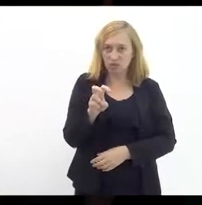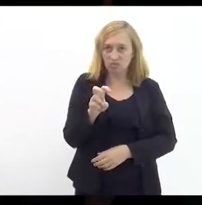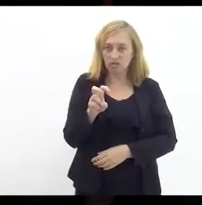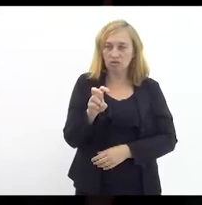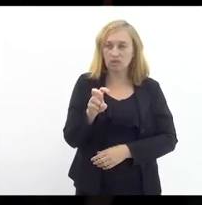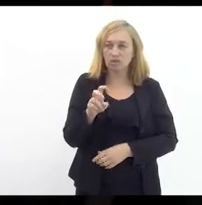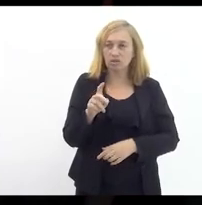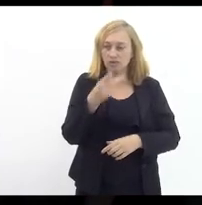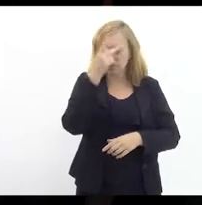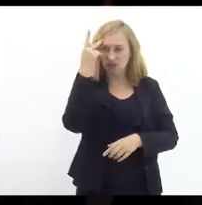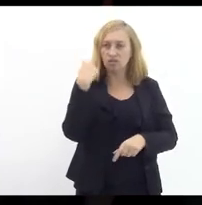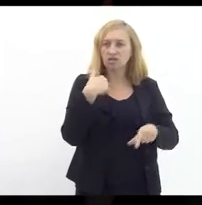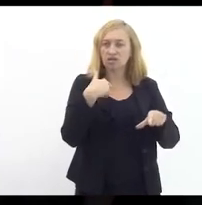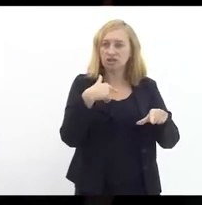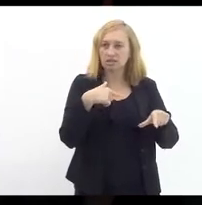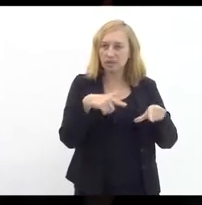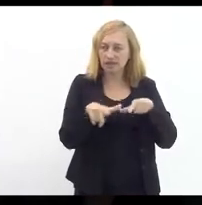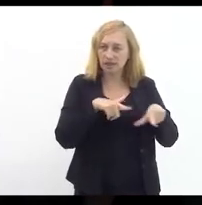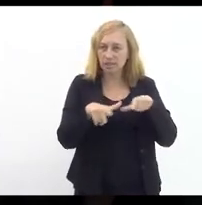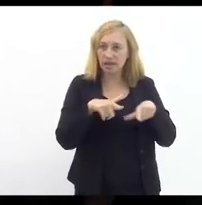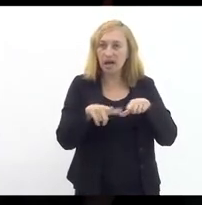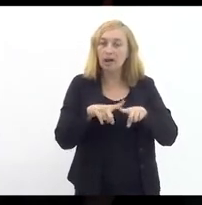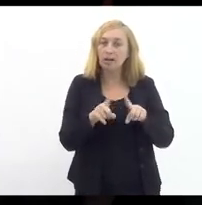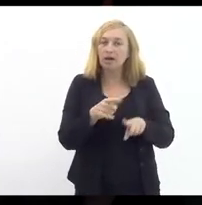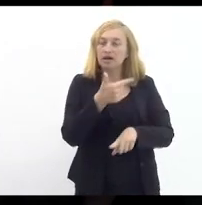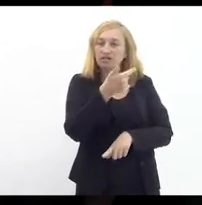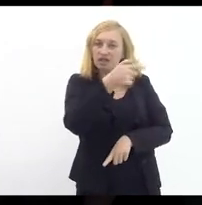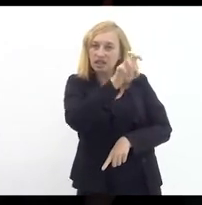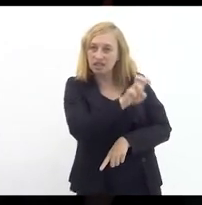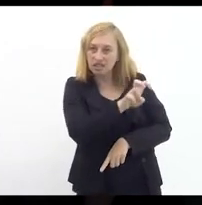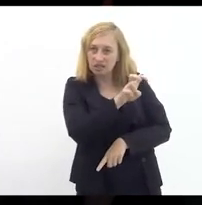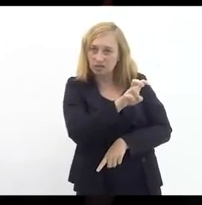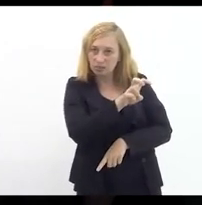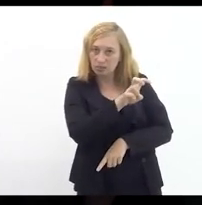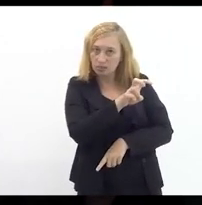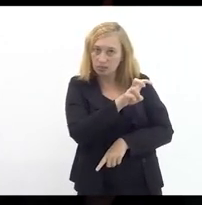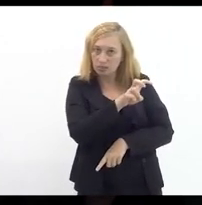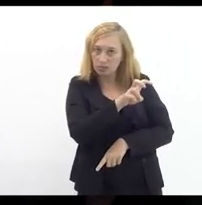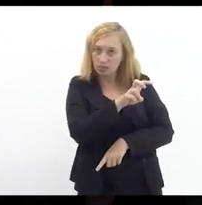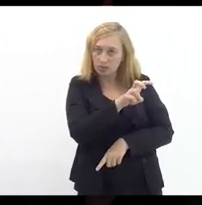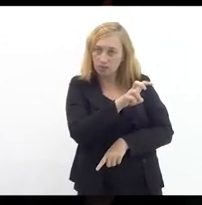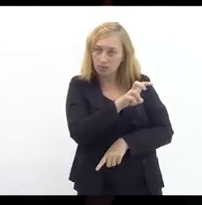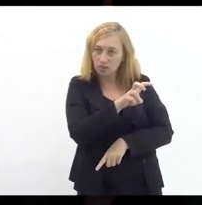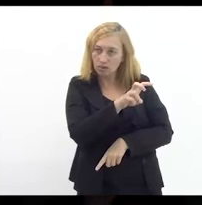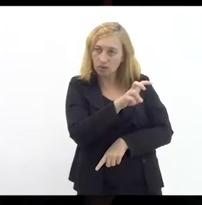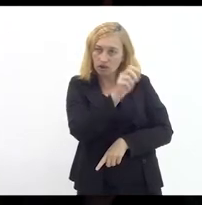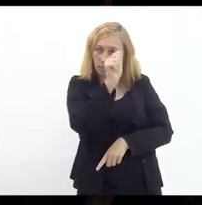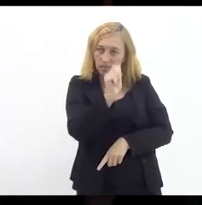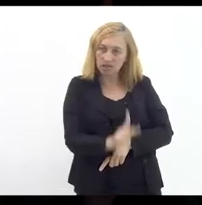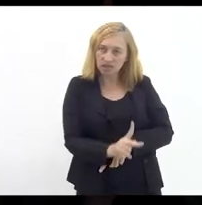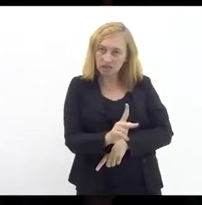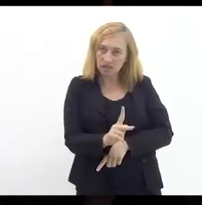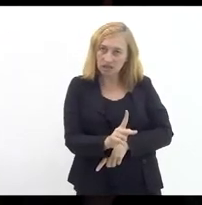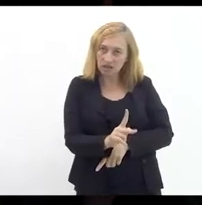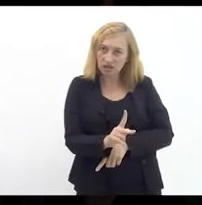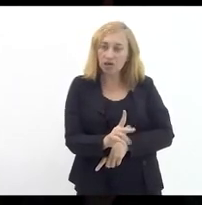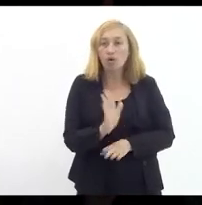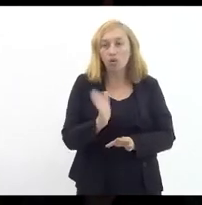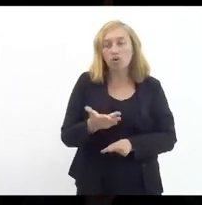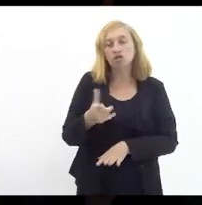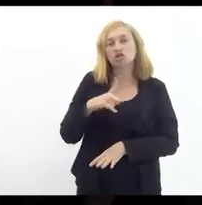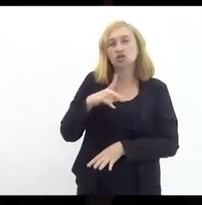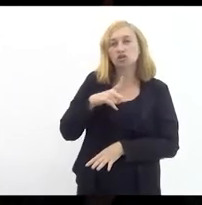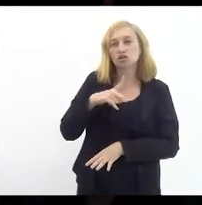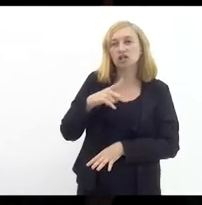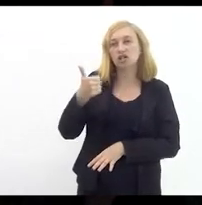falado aqui, é verdade. Funcionários para... Sendo que 25, o senhor está correto, que 25 se aposentaram, hoje sobram 10. E,